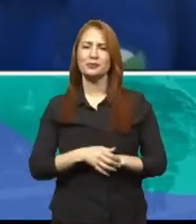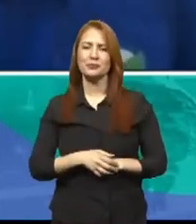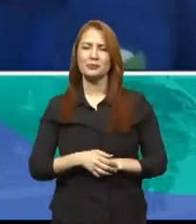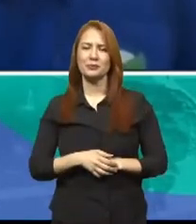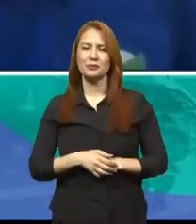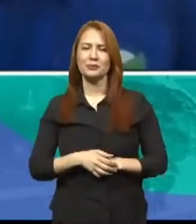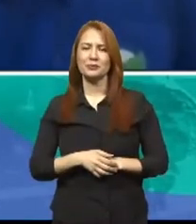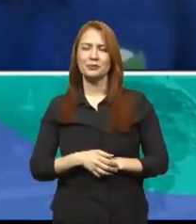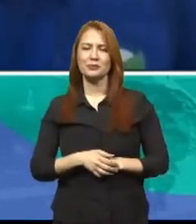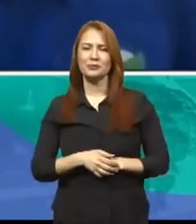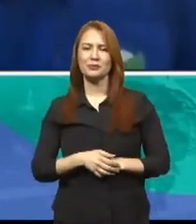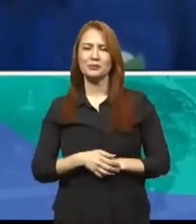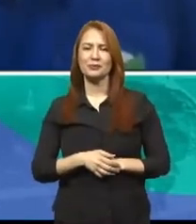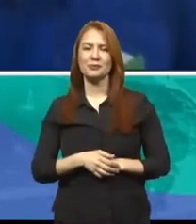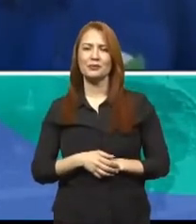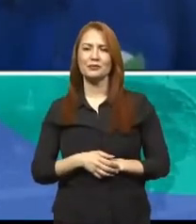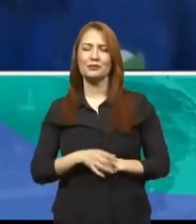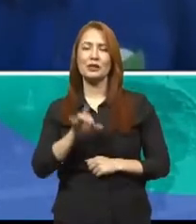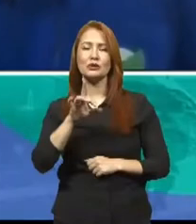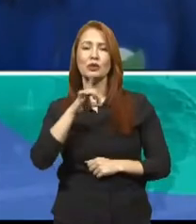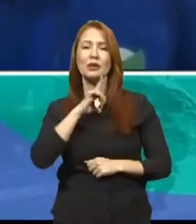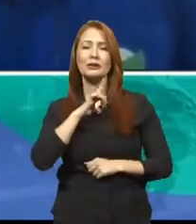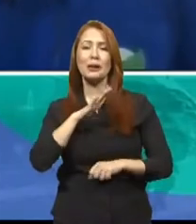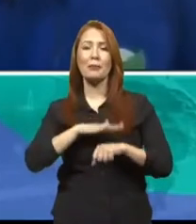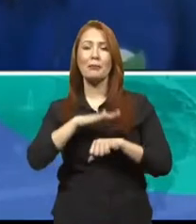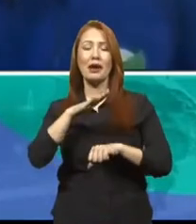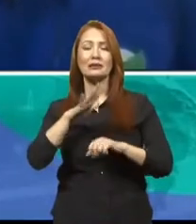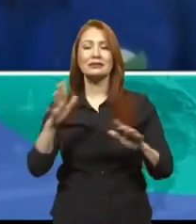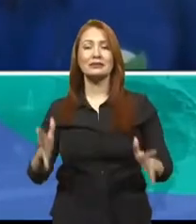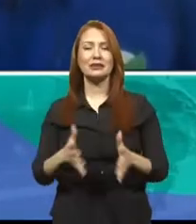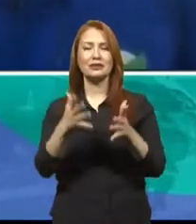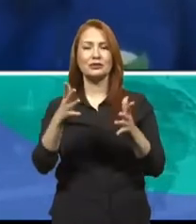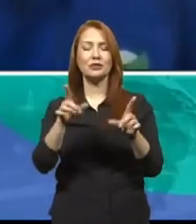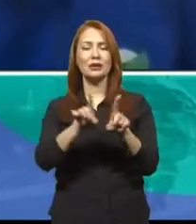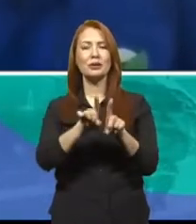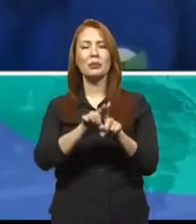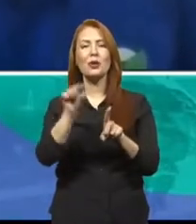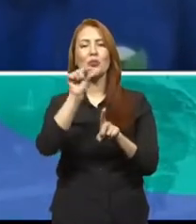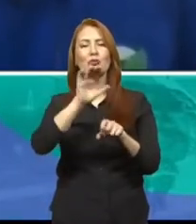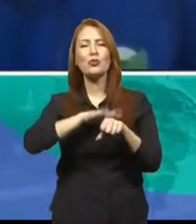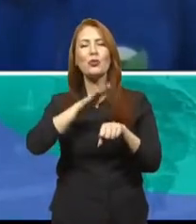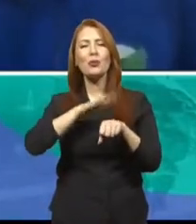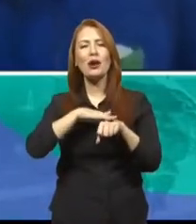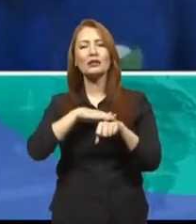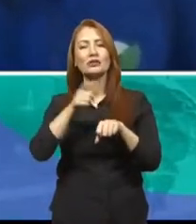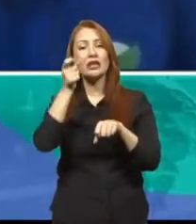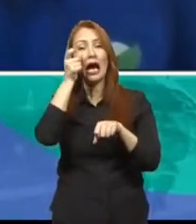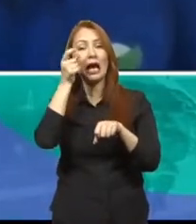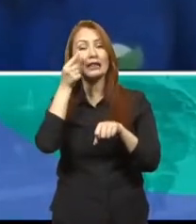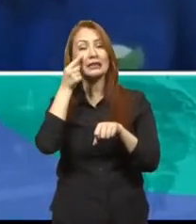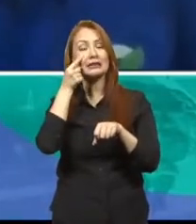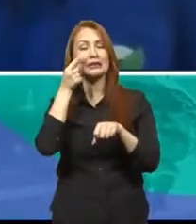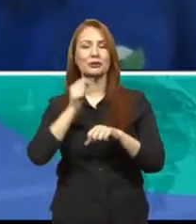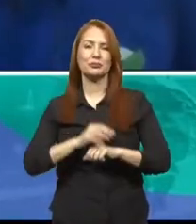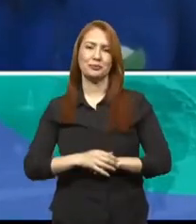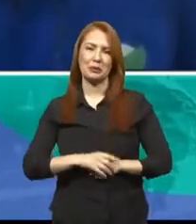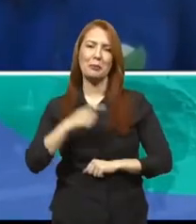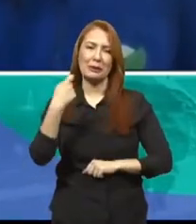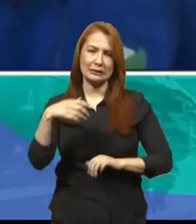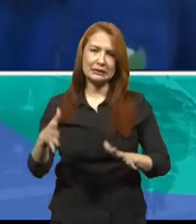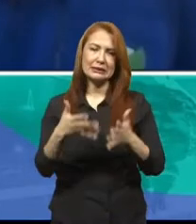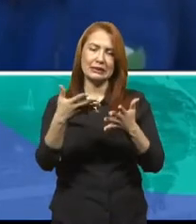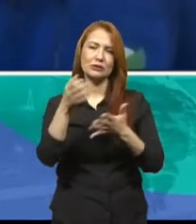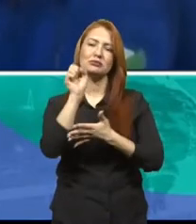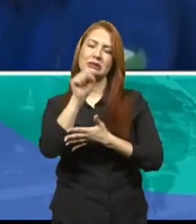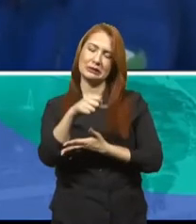só ter mais incentivo e um pouco mais de atenção. Não, precisa de incentivo, precisa,